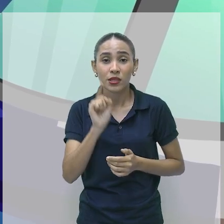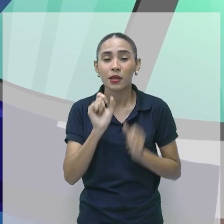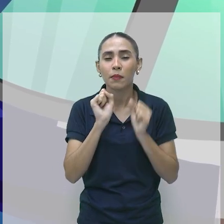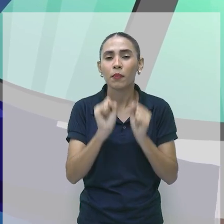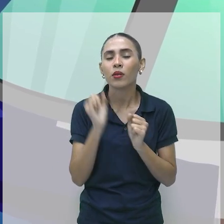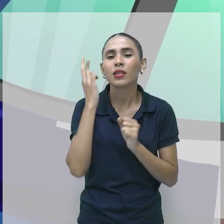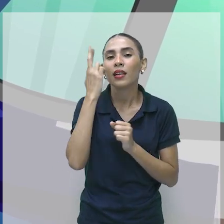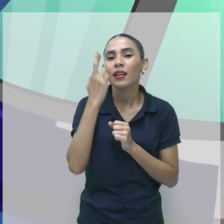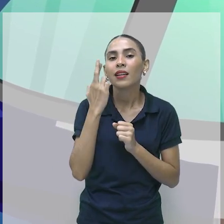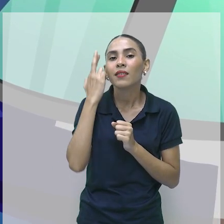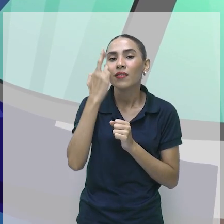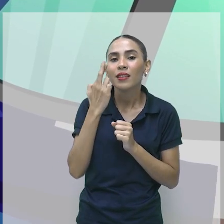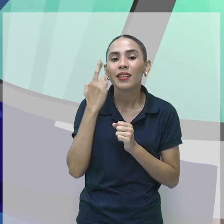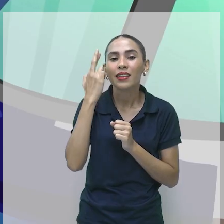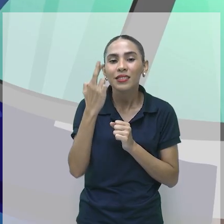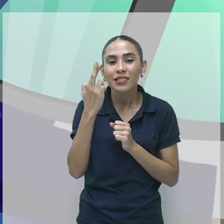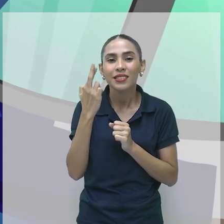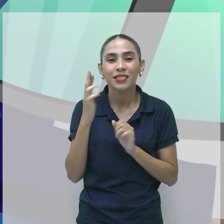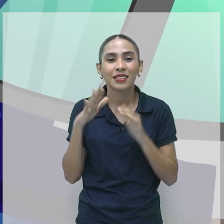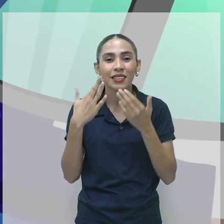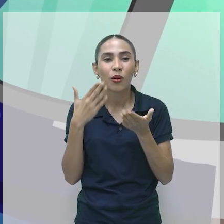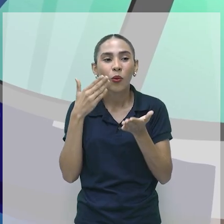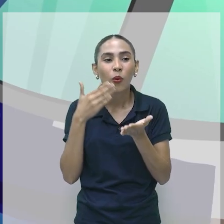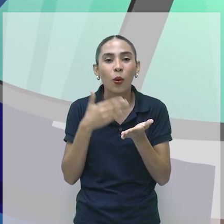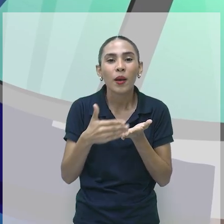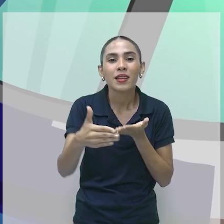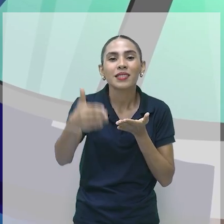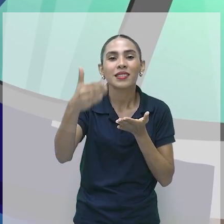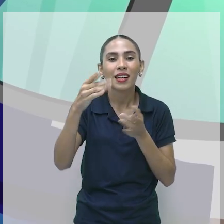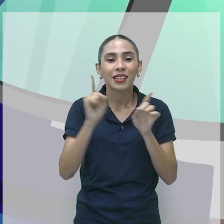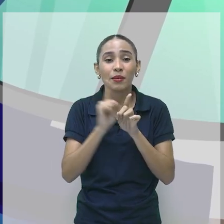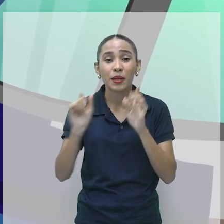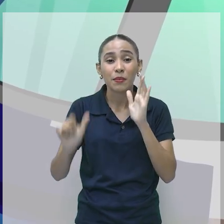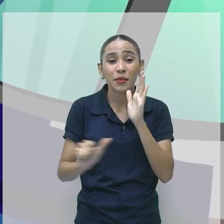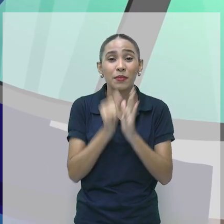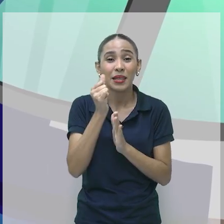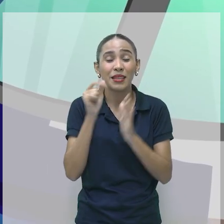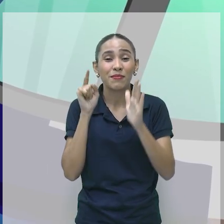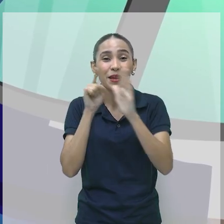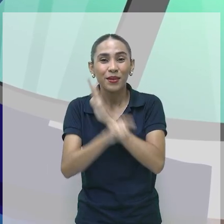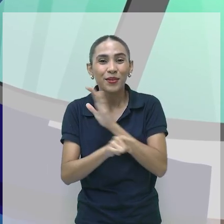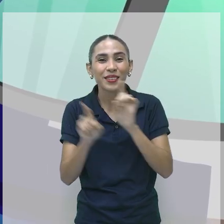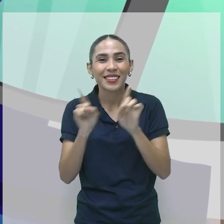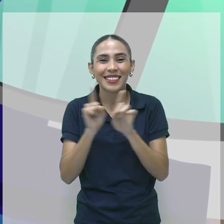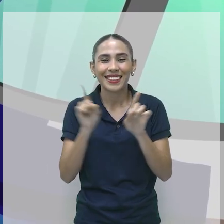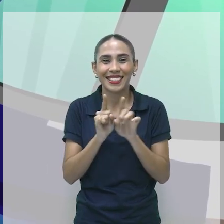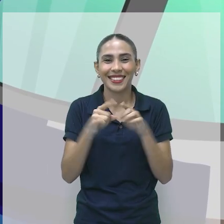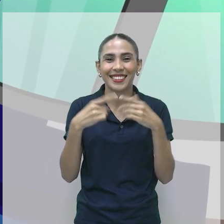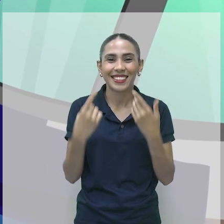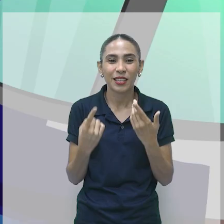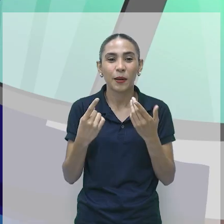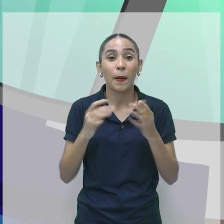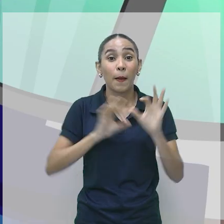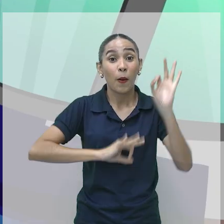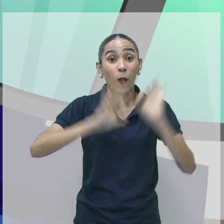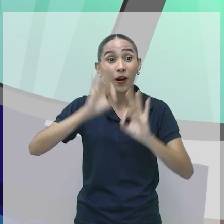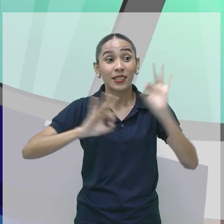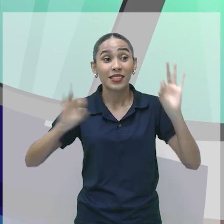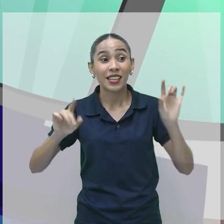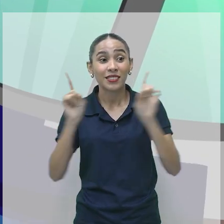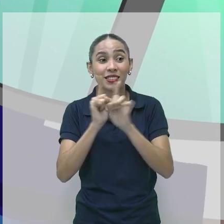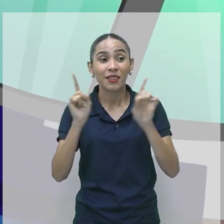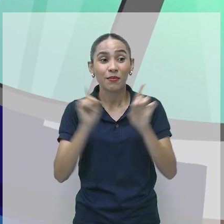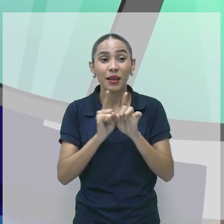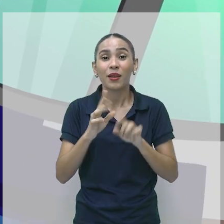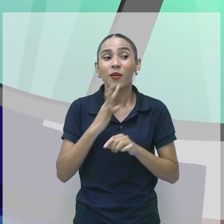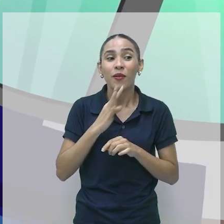vocês possam refletir um pouquinho, né? Vamos começar com a nossa primeira pergunta. Imaginem aí, estamos